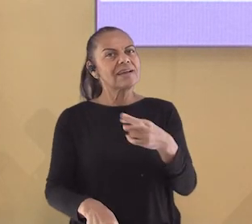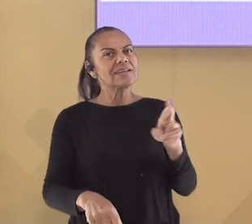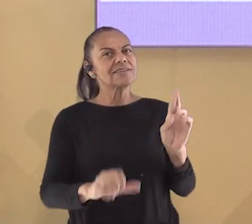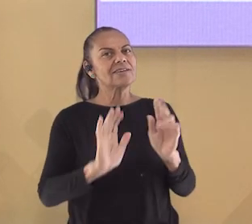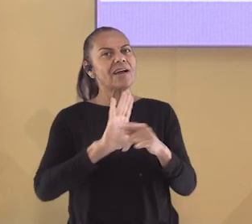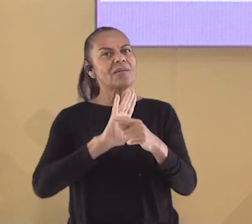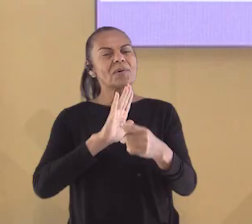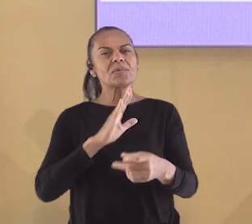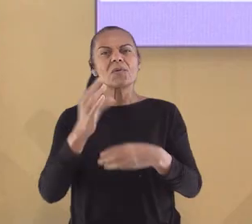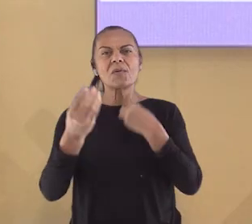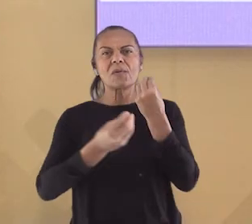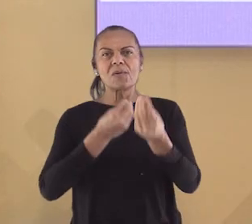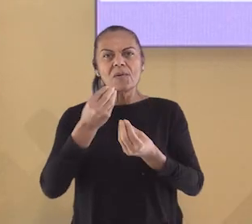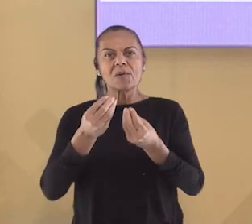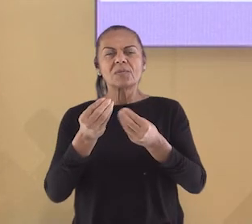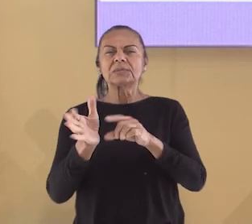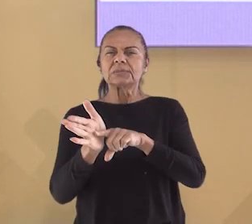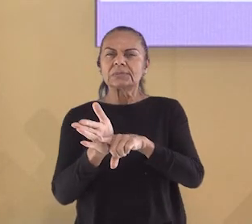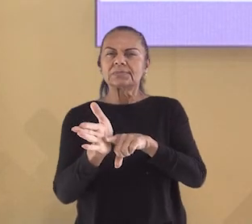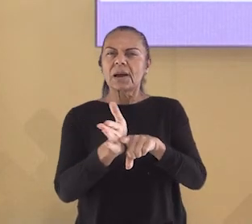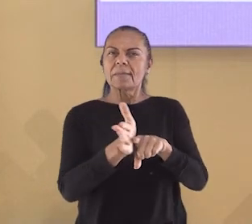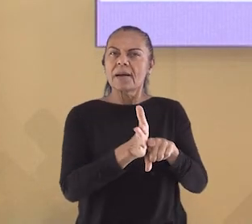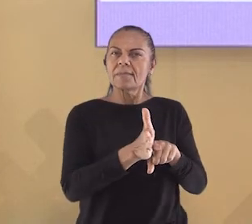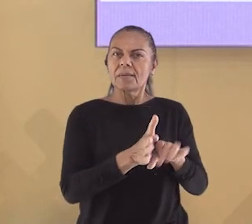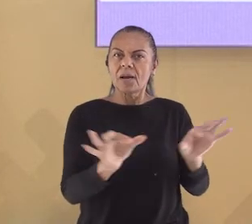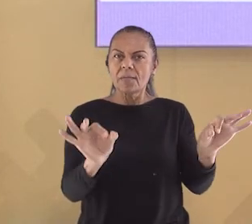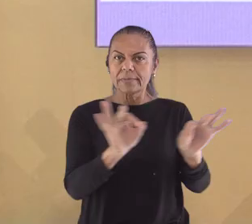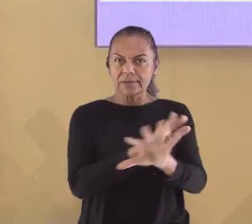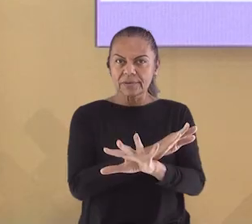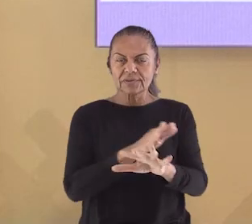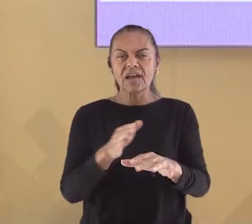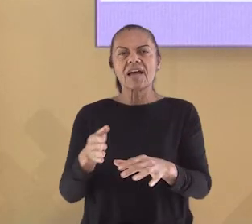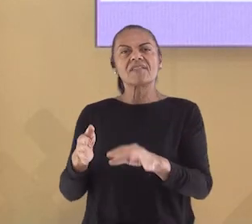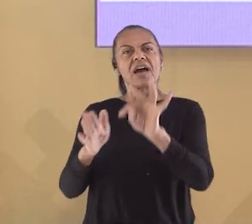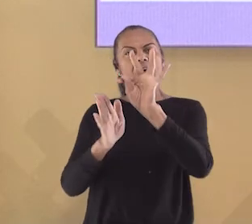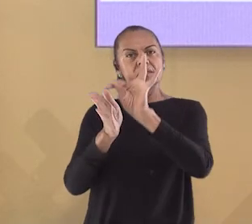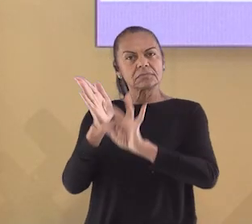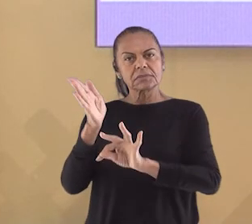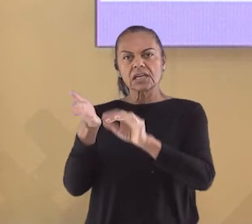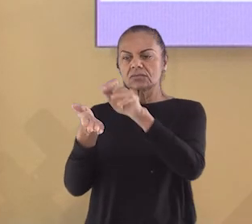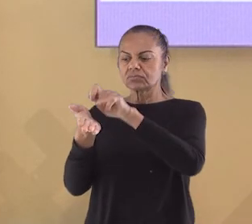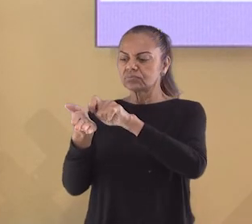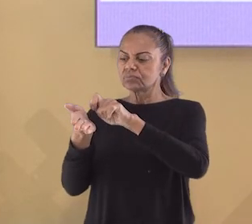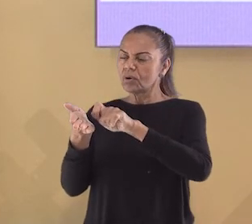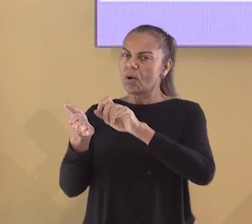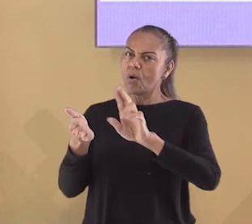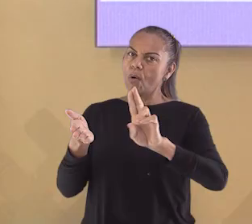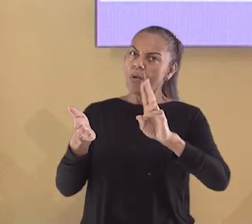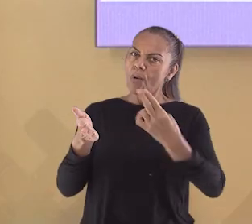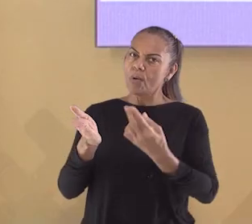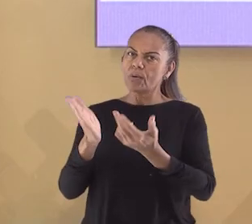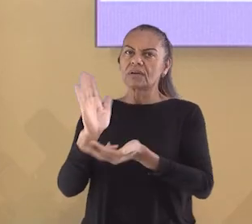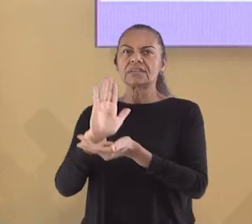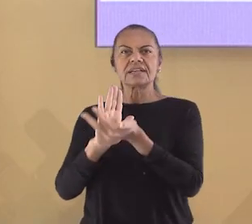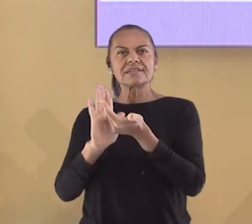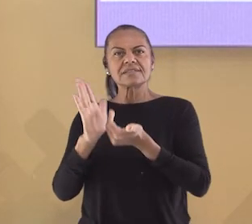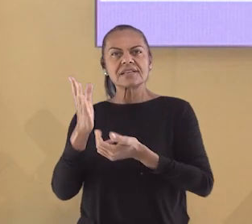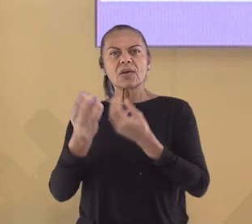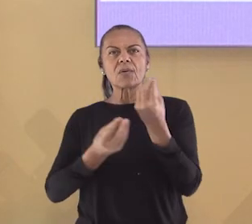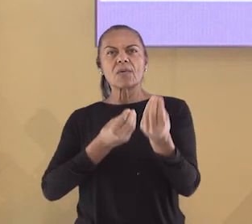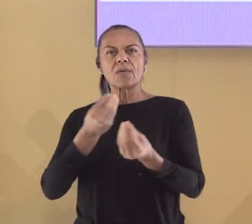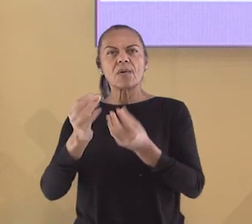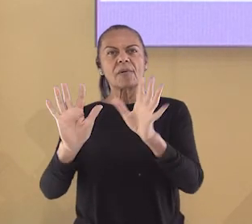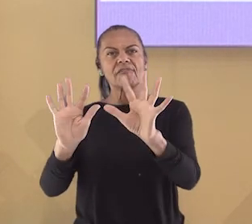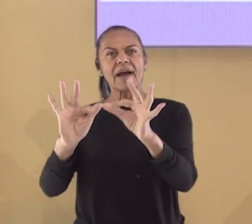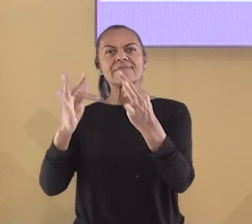determinada religião. Faça um texto ou um desenho deste acontecimento contado pelos seus familiares